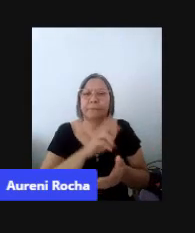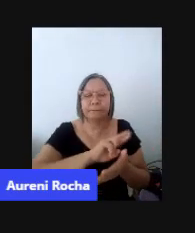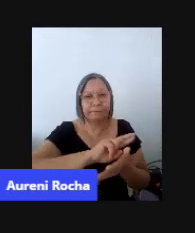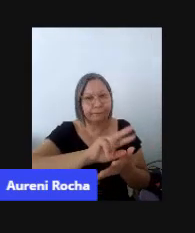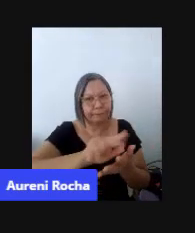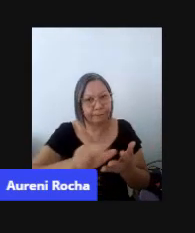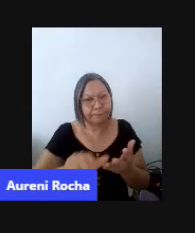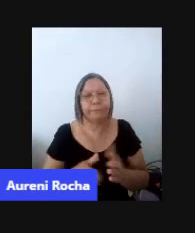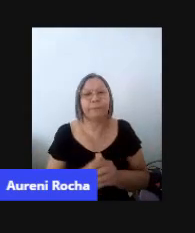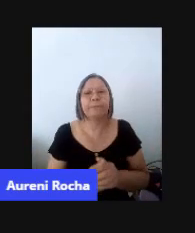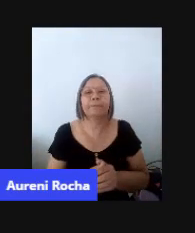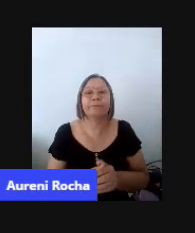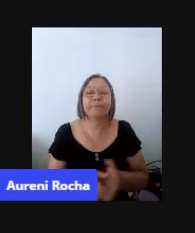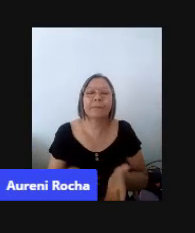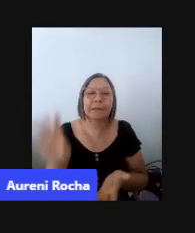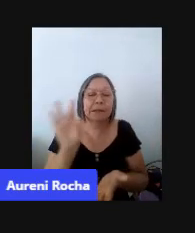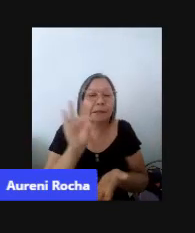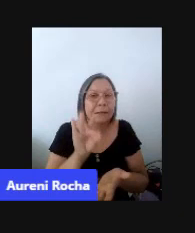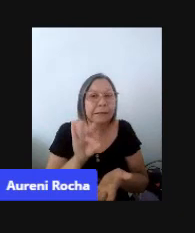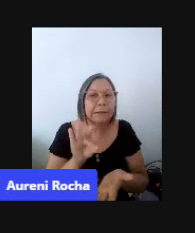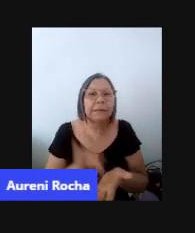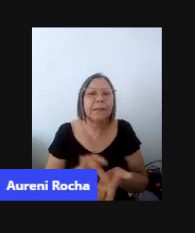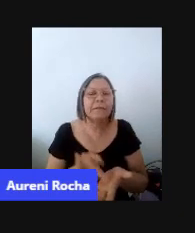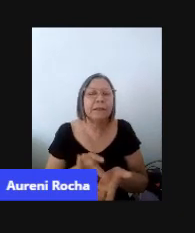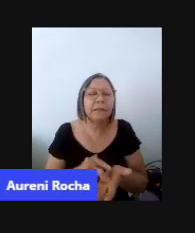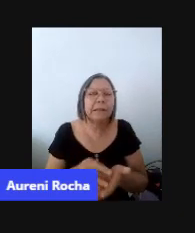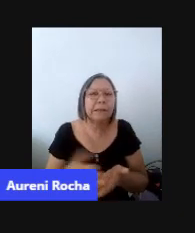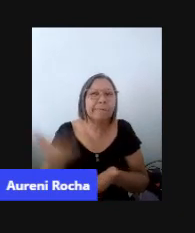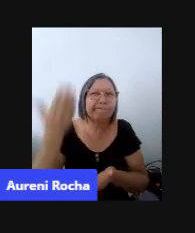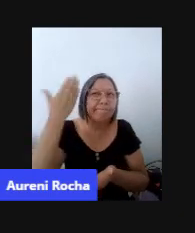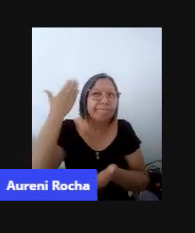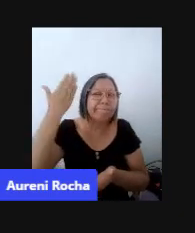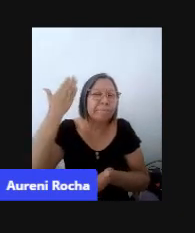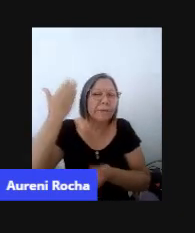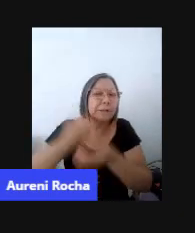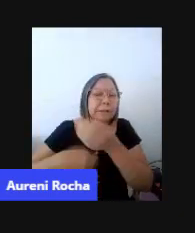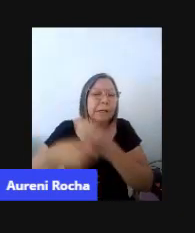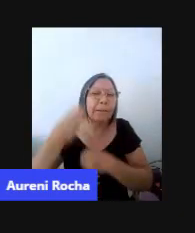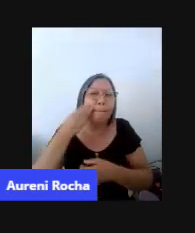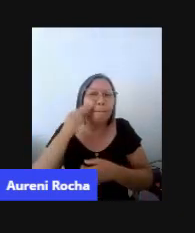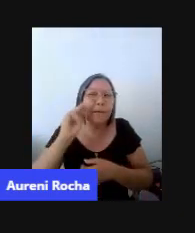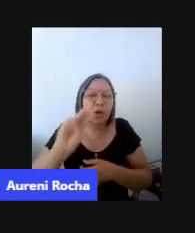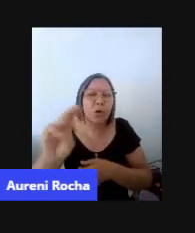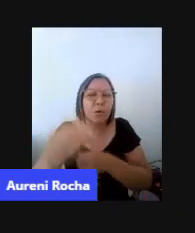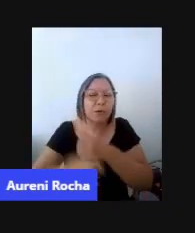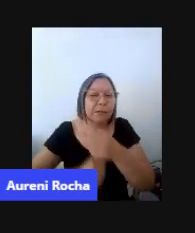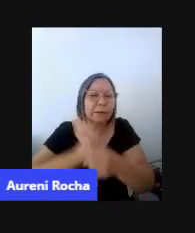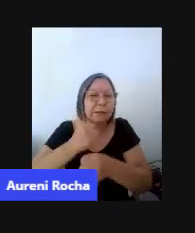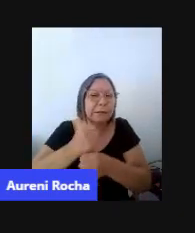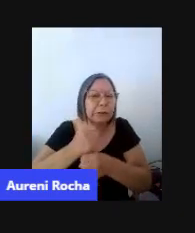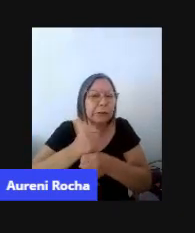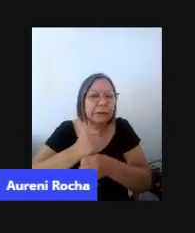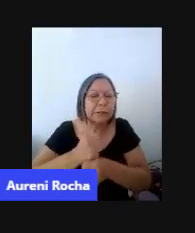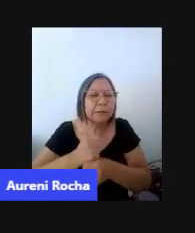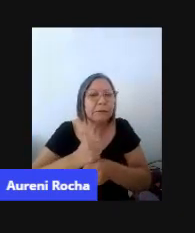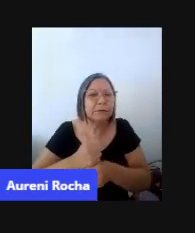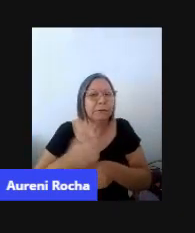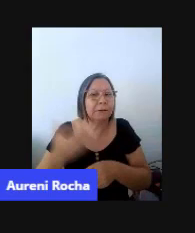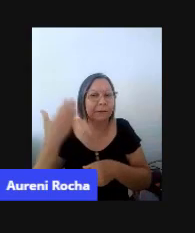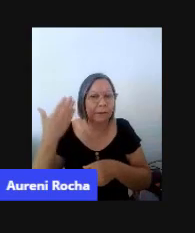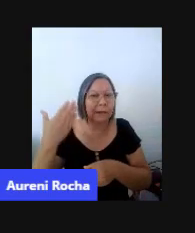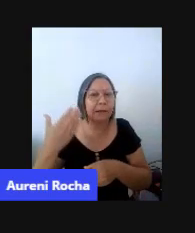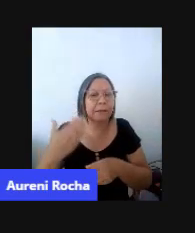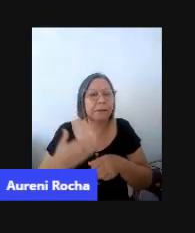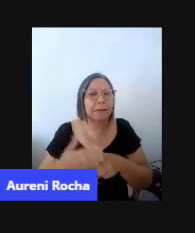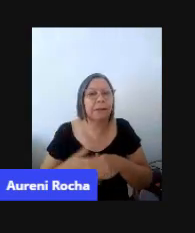Na verdade, milhões de anos atrás, a América do Sul era dominado por espécies